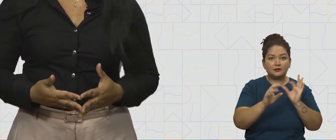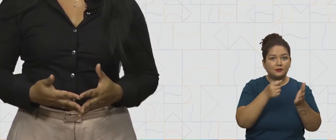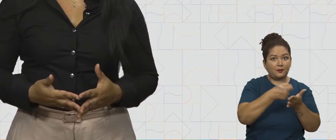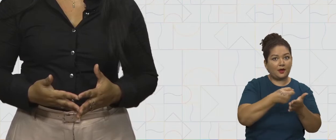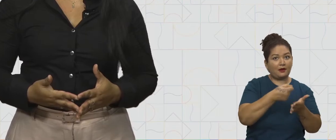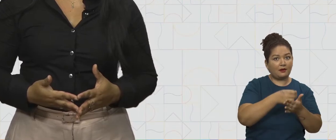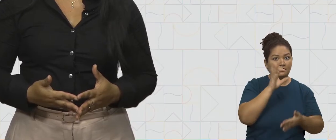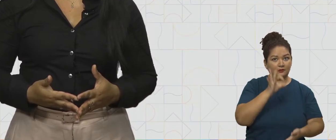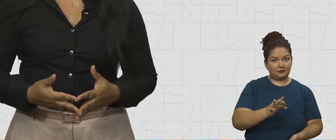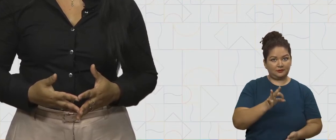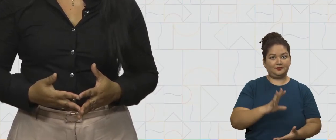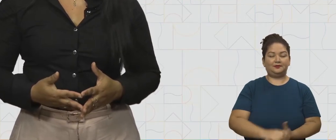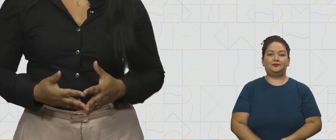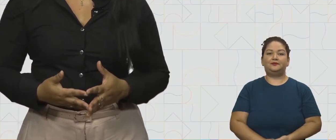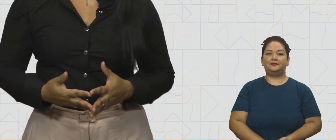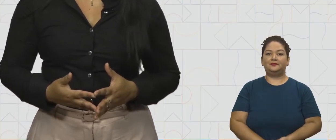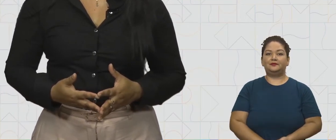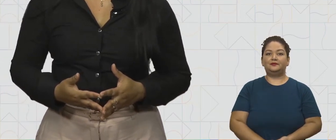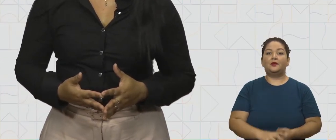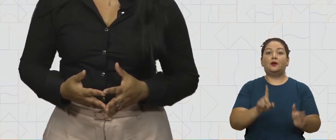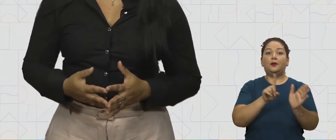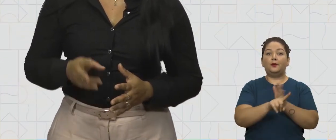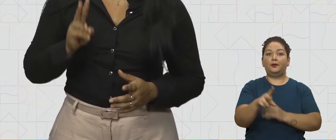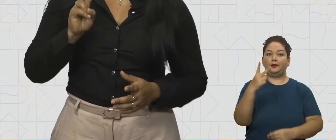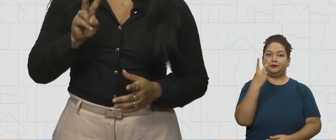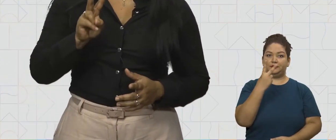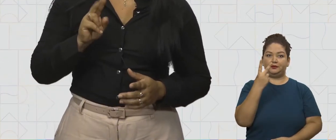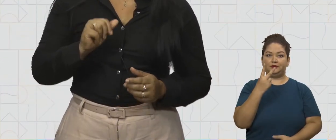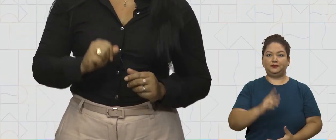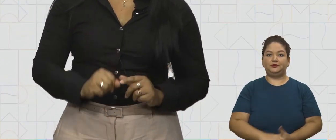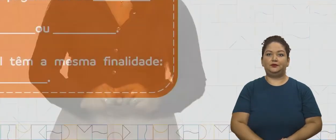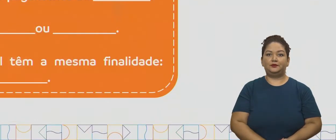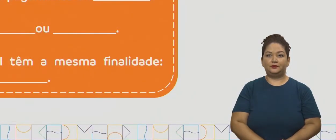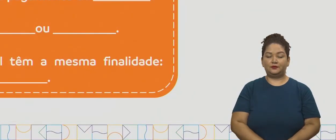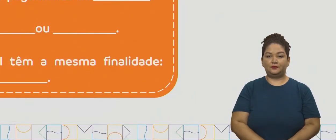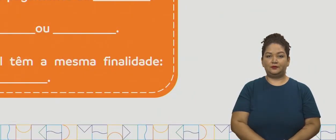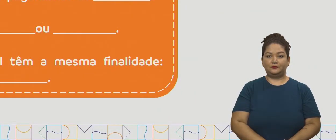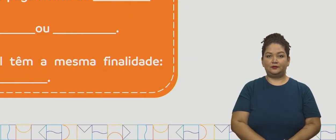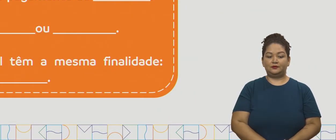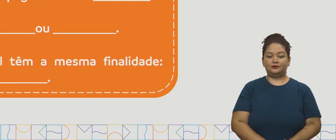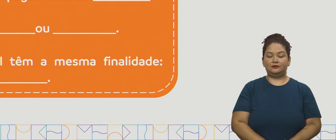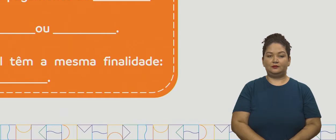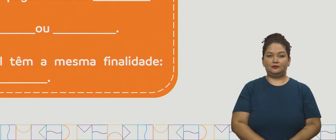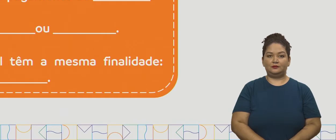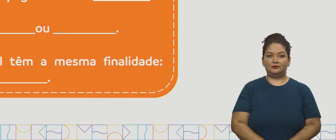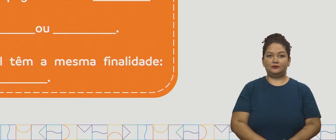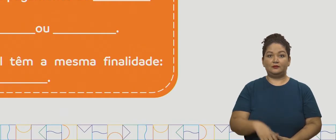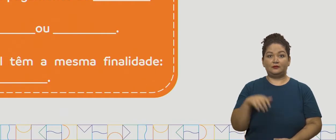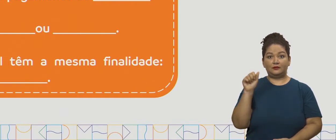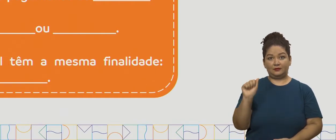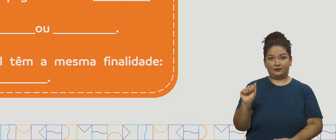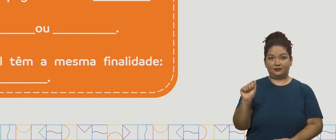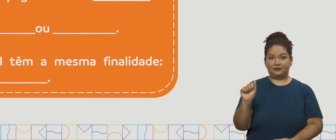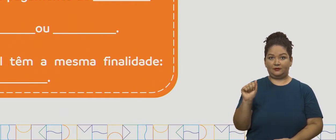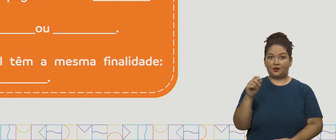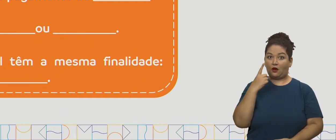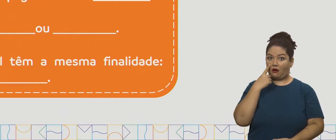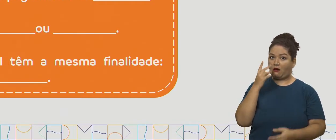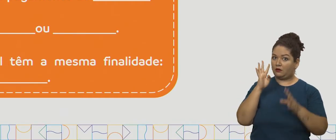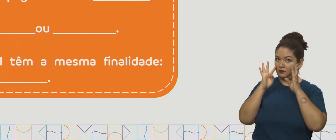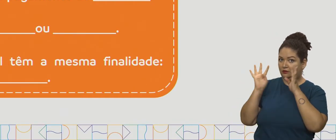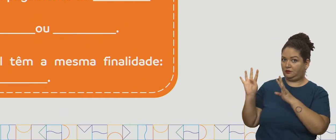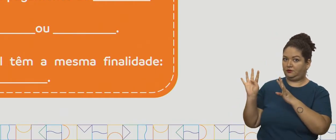seu pagamento, não é verdade? Agora vamos lá para a questão de número 2. Preencha as lacunas do texto. Letra